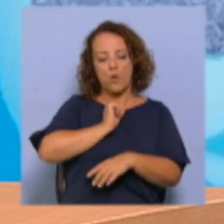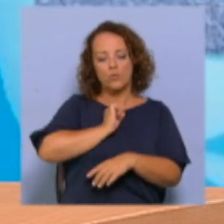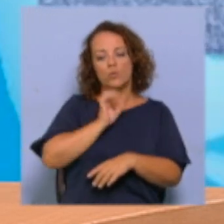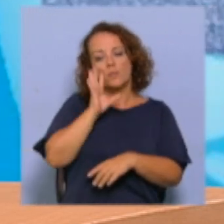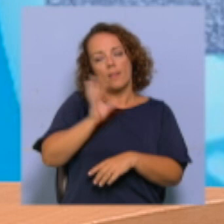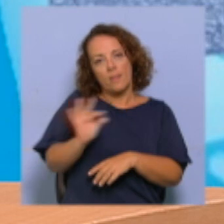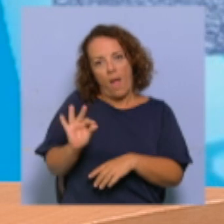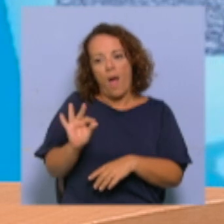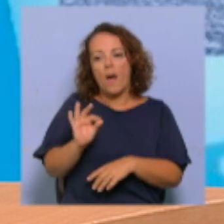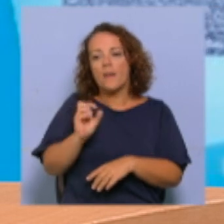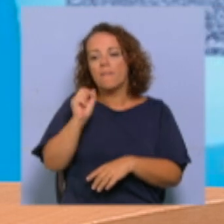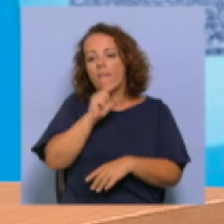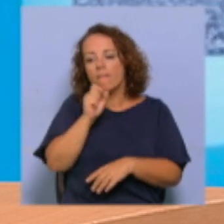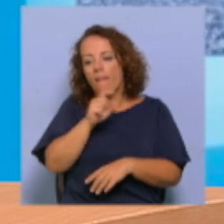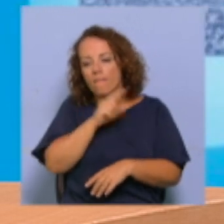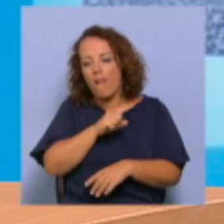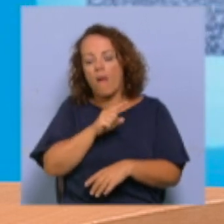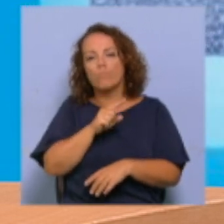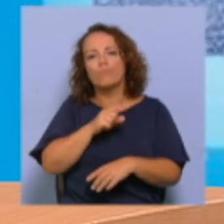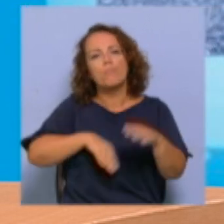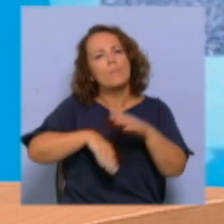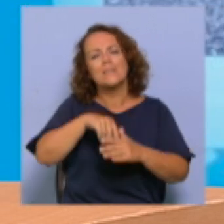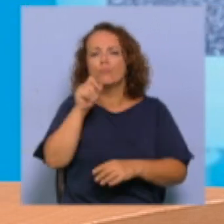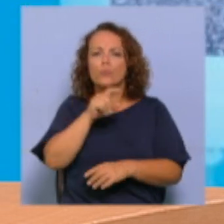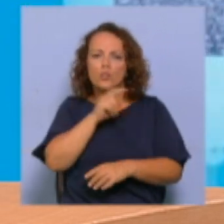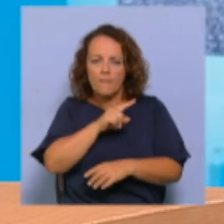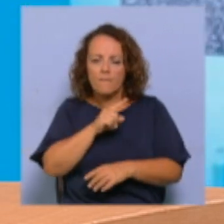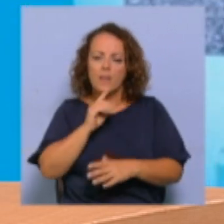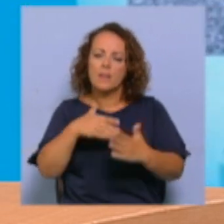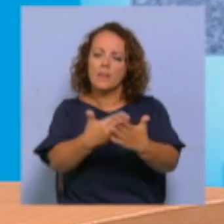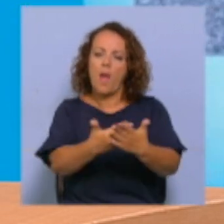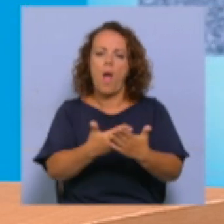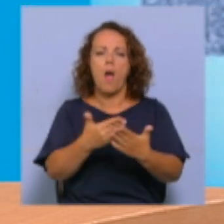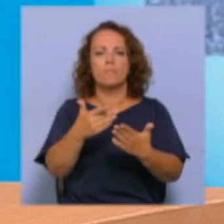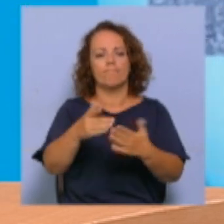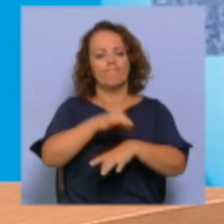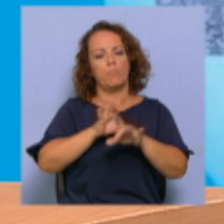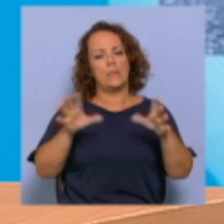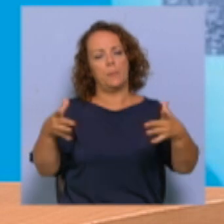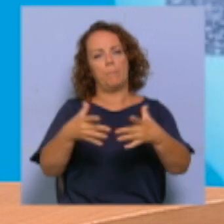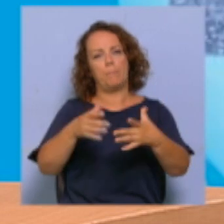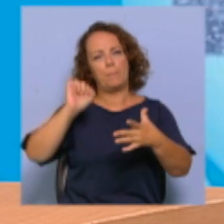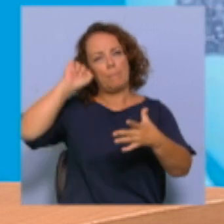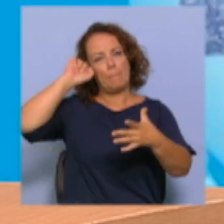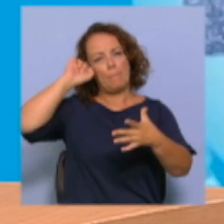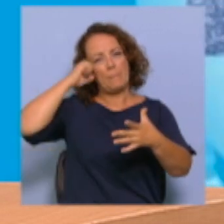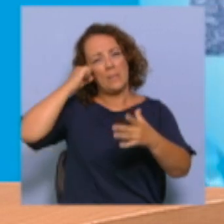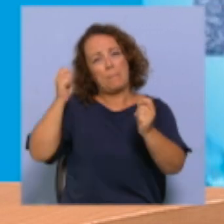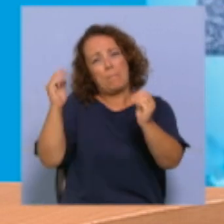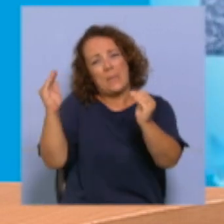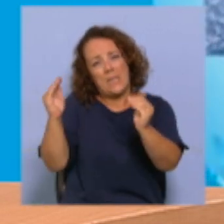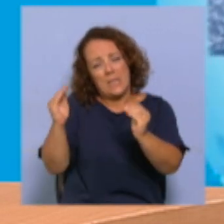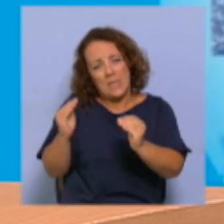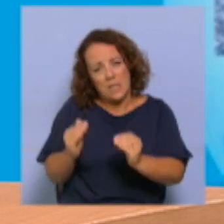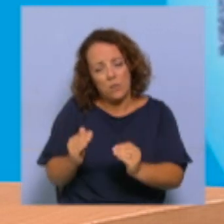possível para que a pandemia possa ser reduzida. E, em última análise,